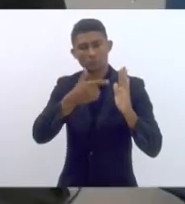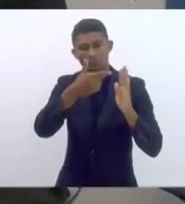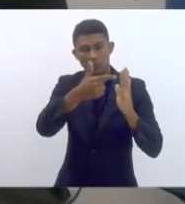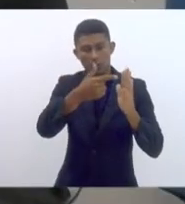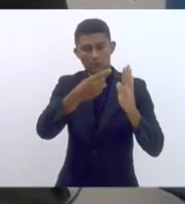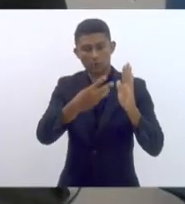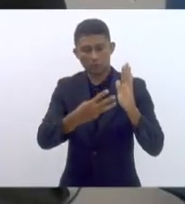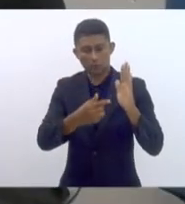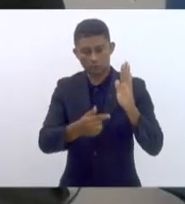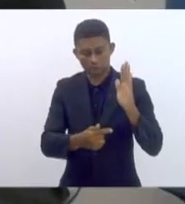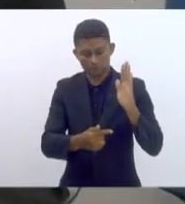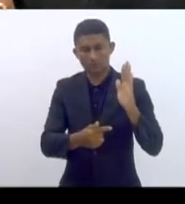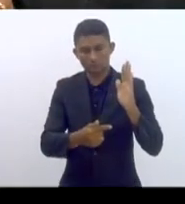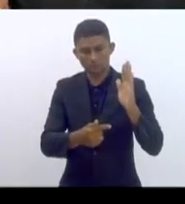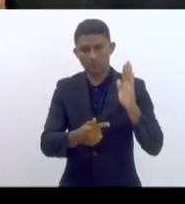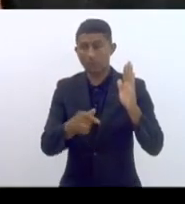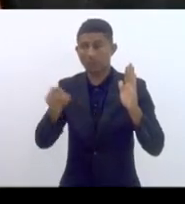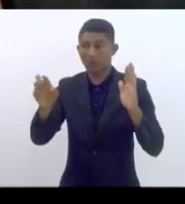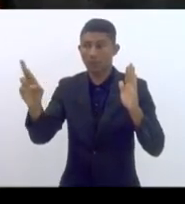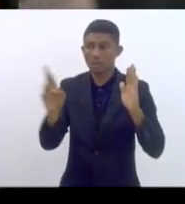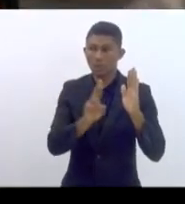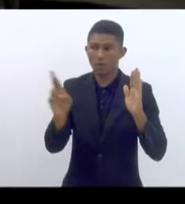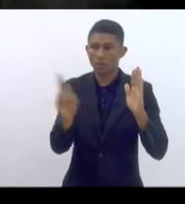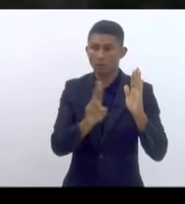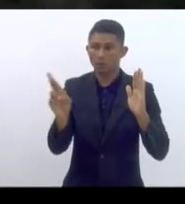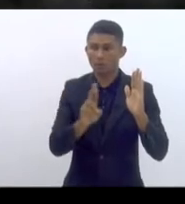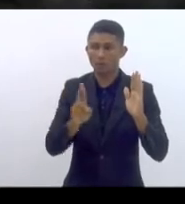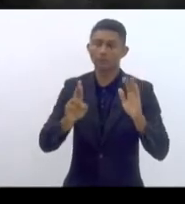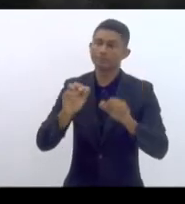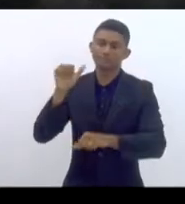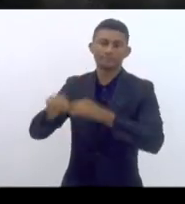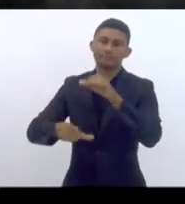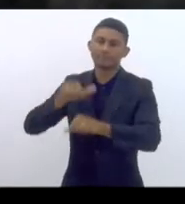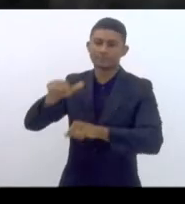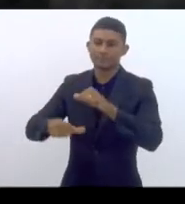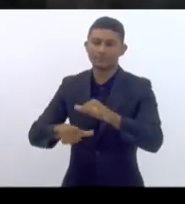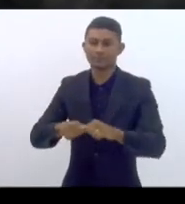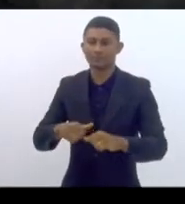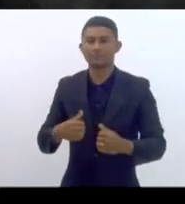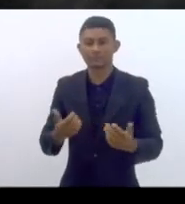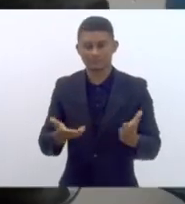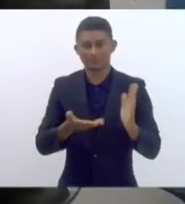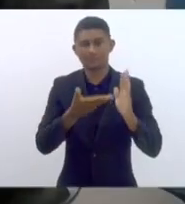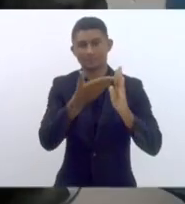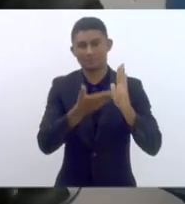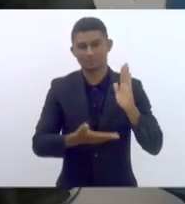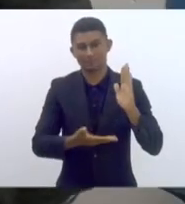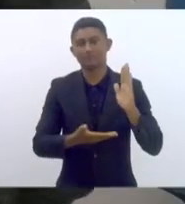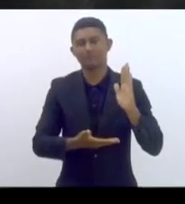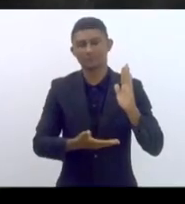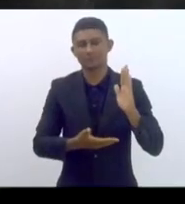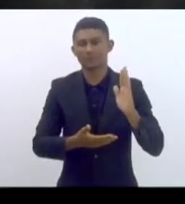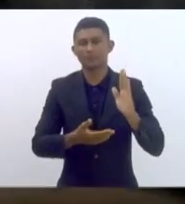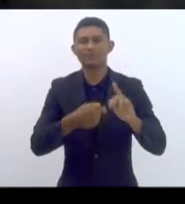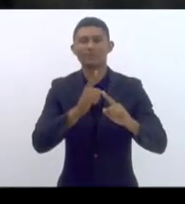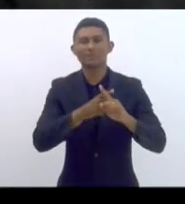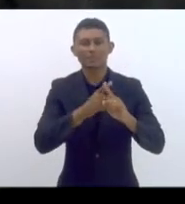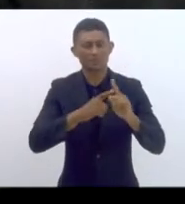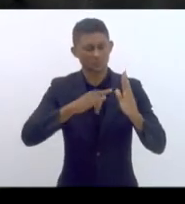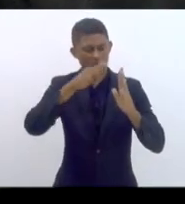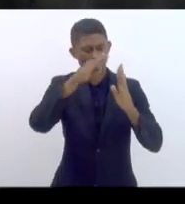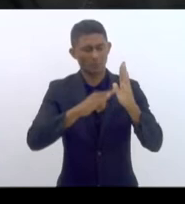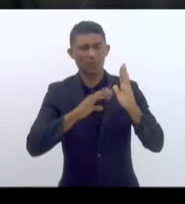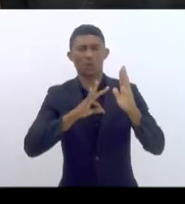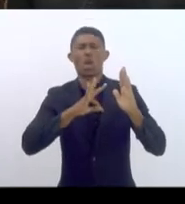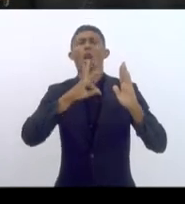eu corrijo 2, 3 e 7, é isso? Isso, perfeito. Exatamente. A gente não replicou o ofício inteiro. Tá? Okay, até porque, para replicar o ofício inteiro, ia demorar mais, a